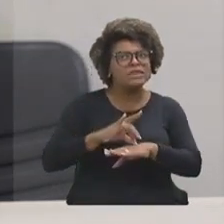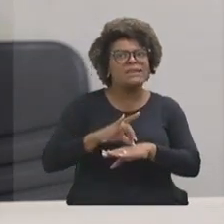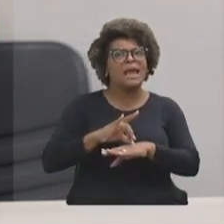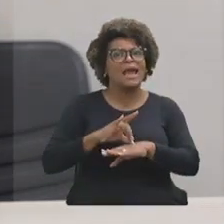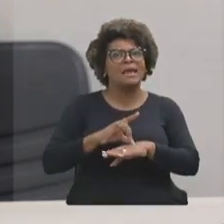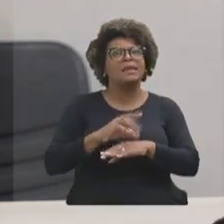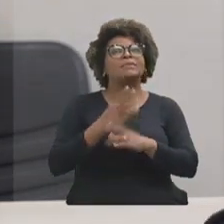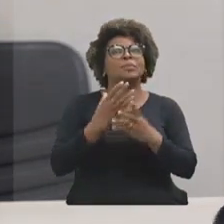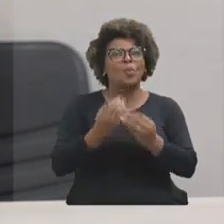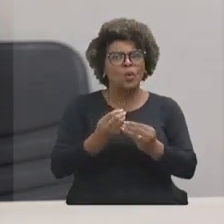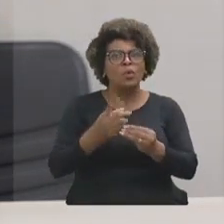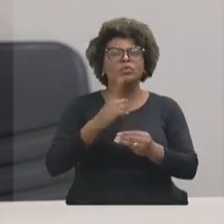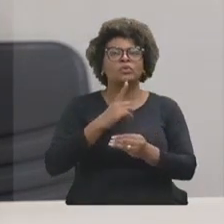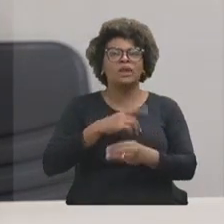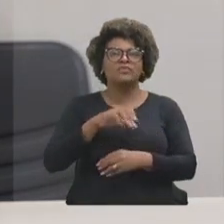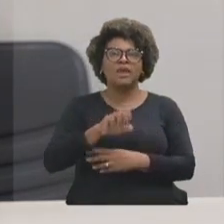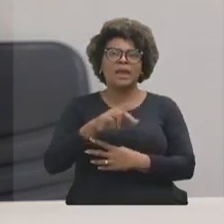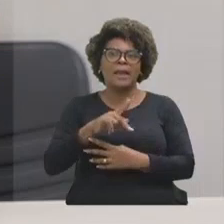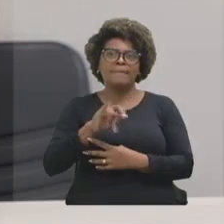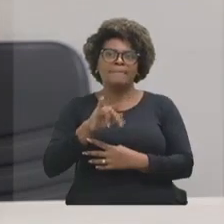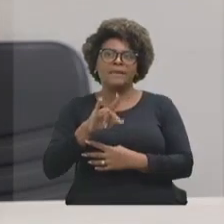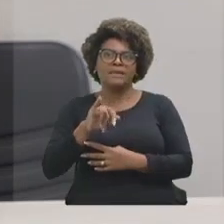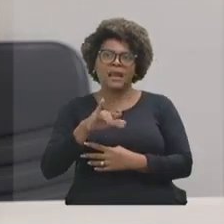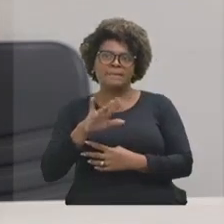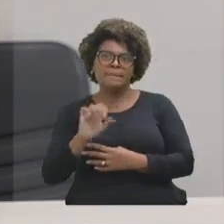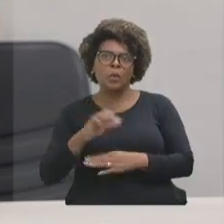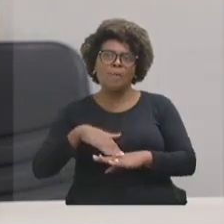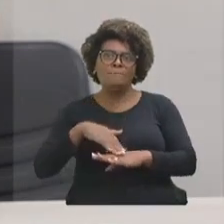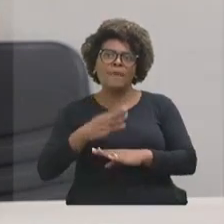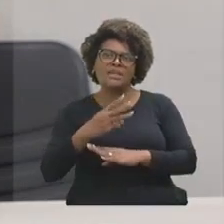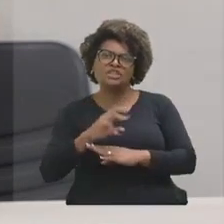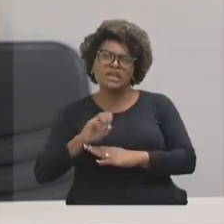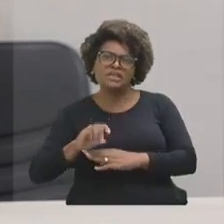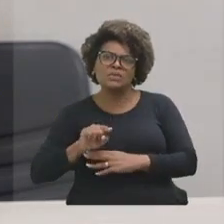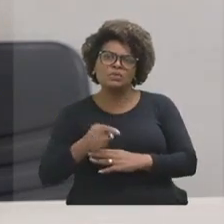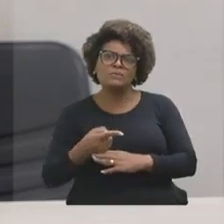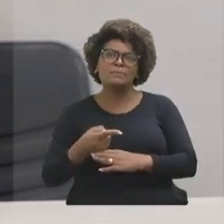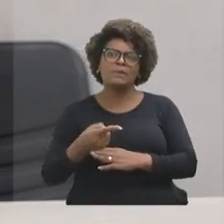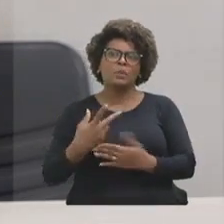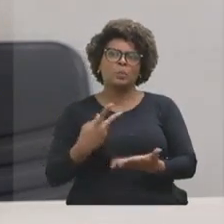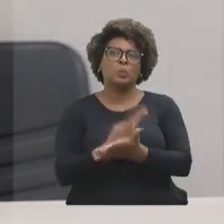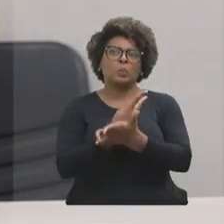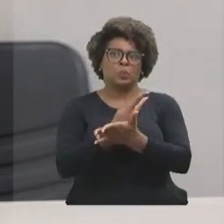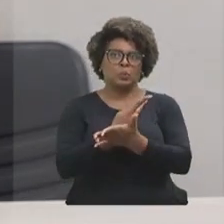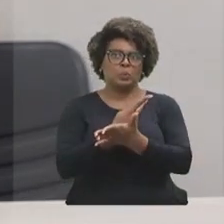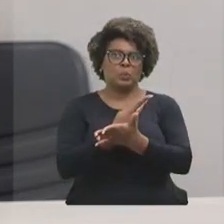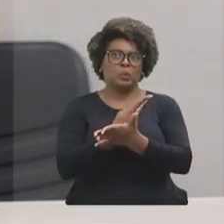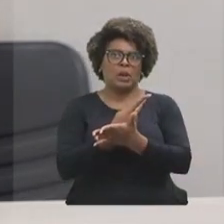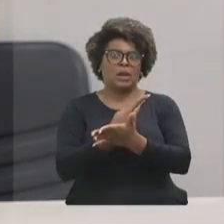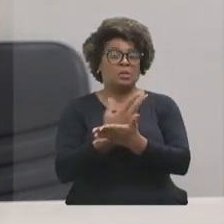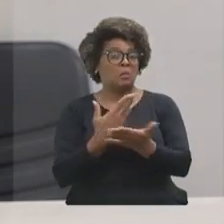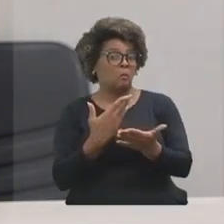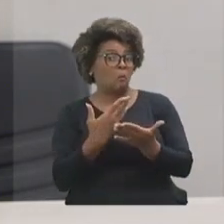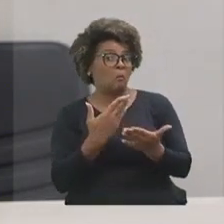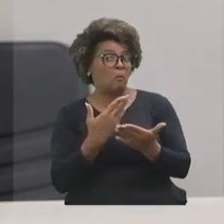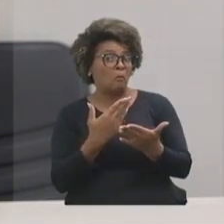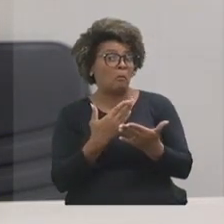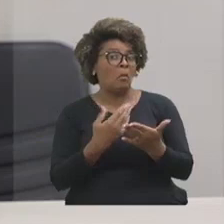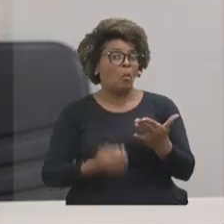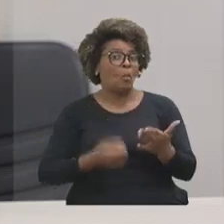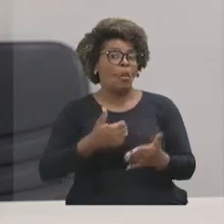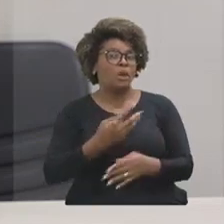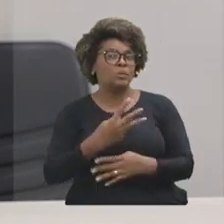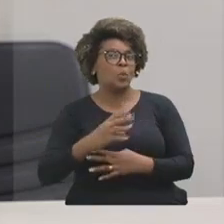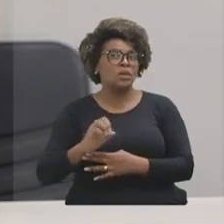um ano epidêmico mais de 300 mil casos suspeito chegando a 400 mil e é importante que nós